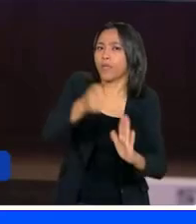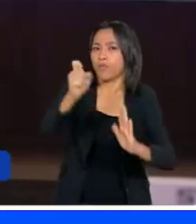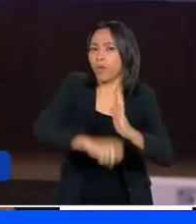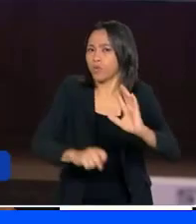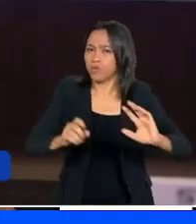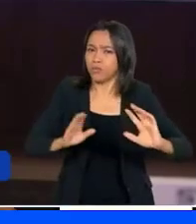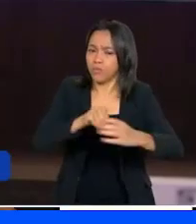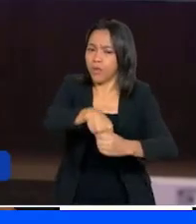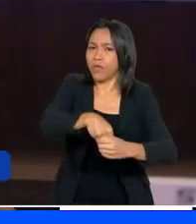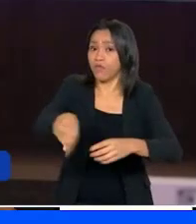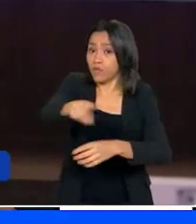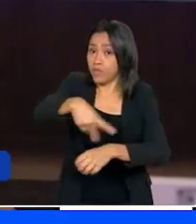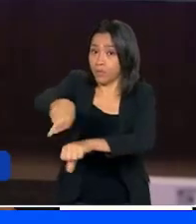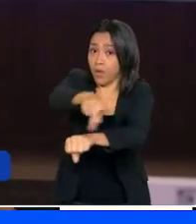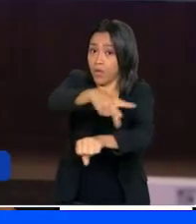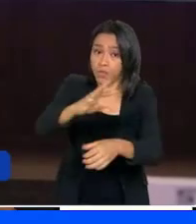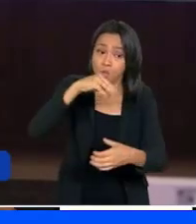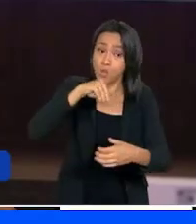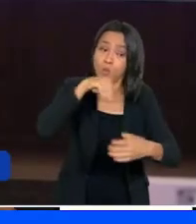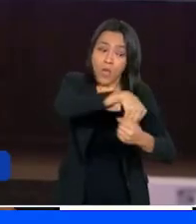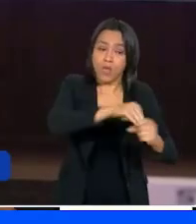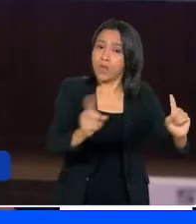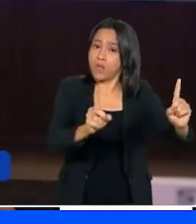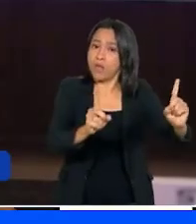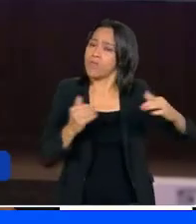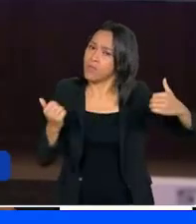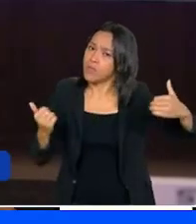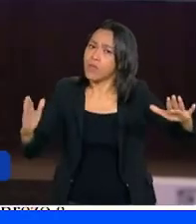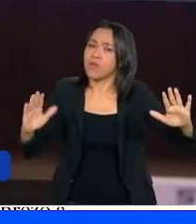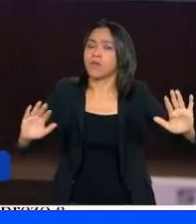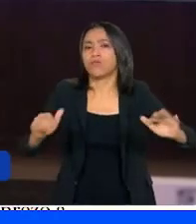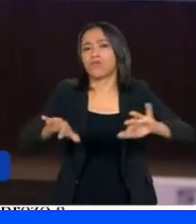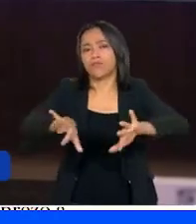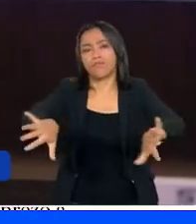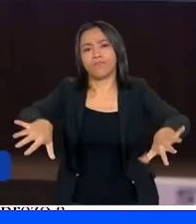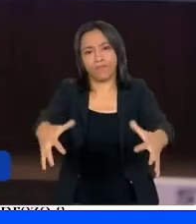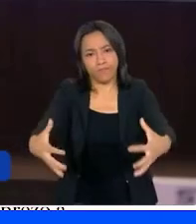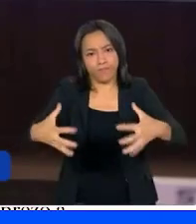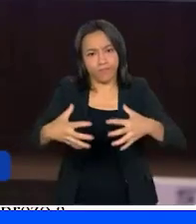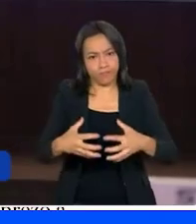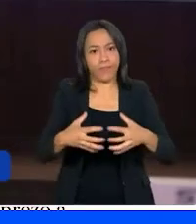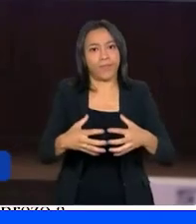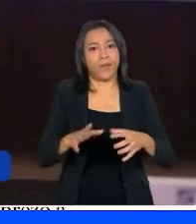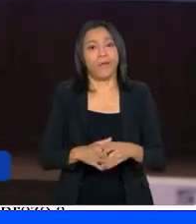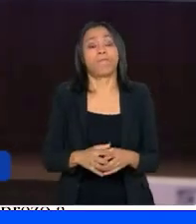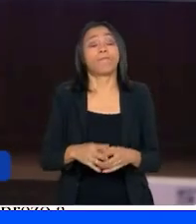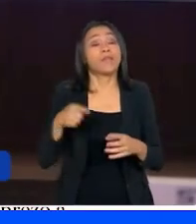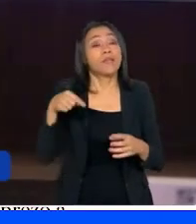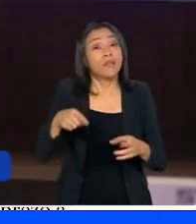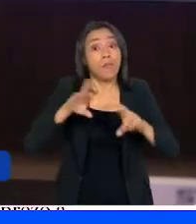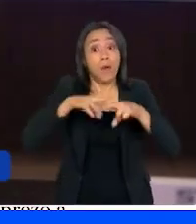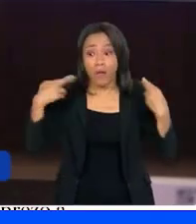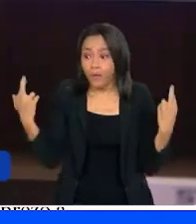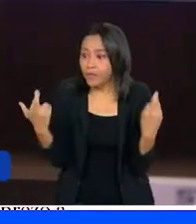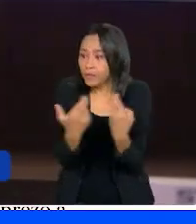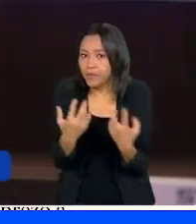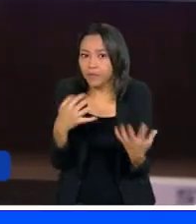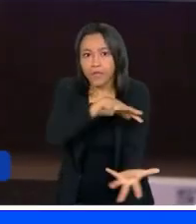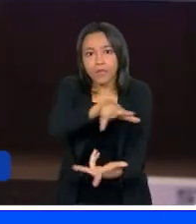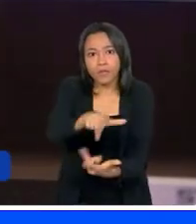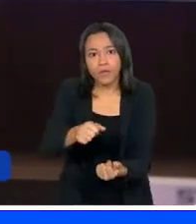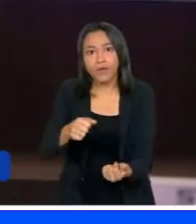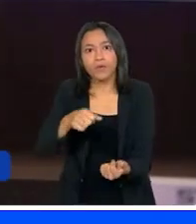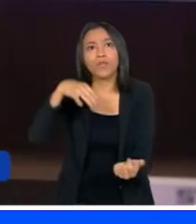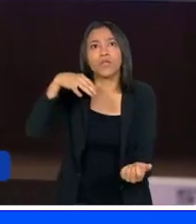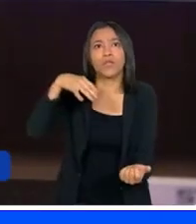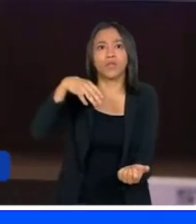para o povo brasileiro ver a gente falar com esse nível de volume numa reunião internacional, no momento em que o mundo balança.